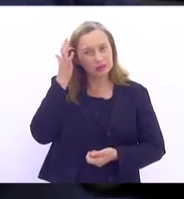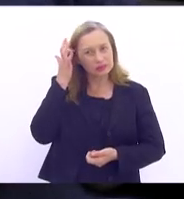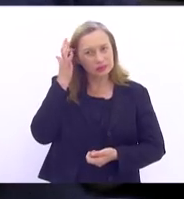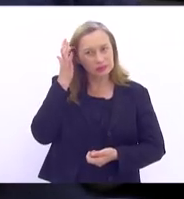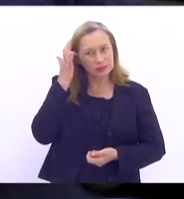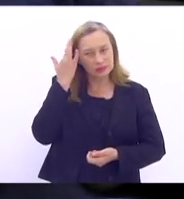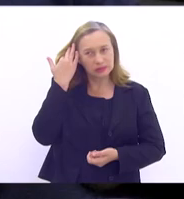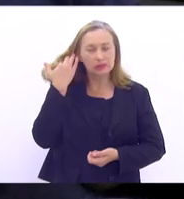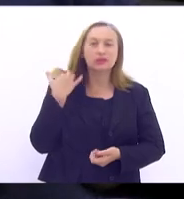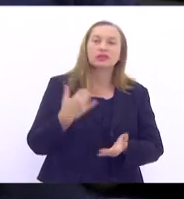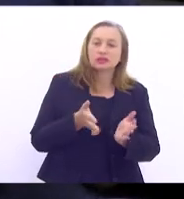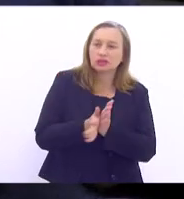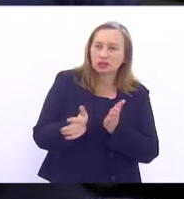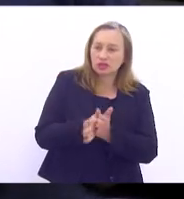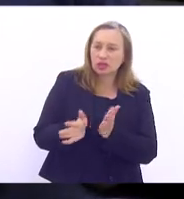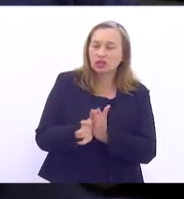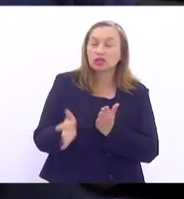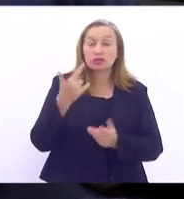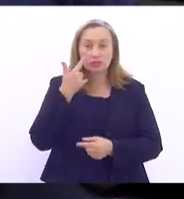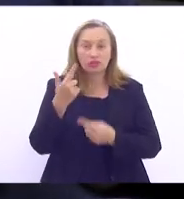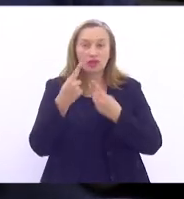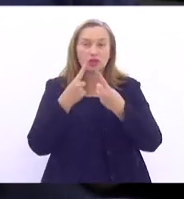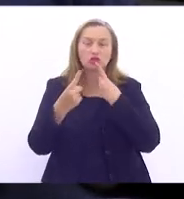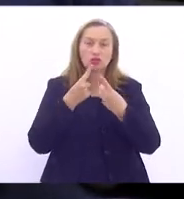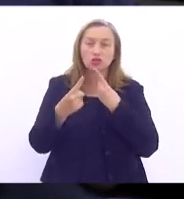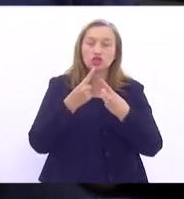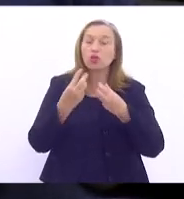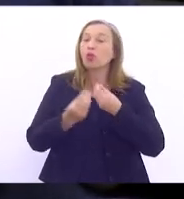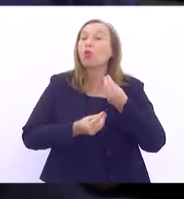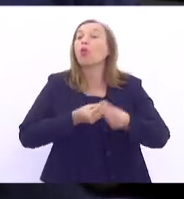reverter em despesas. E aí a gente tem que discutir como